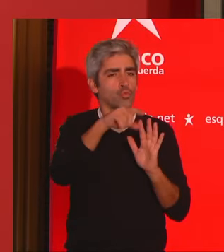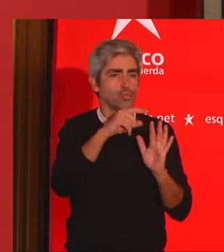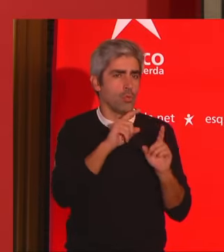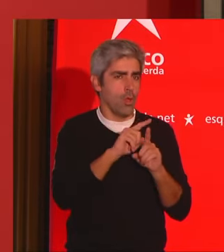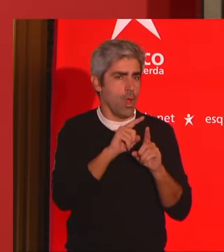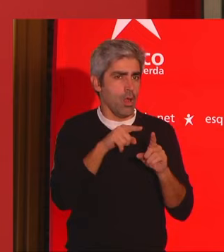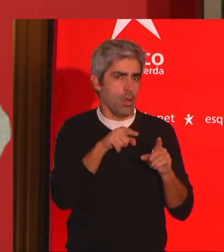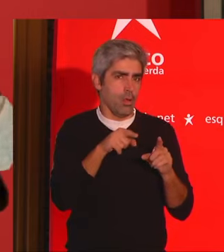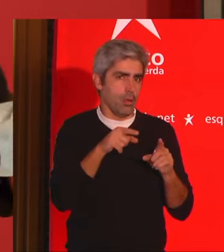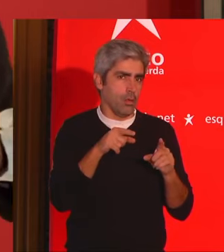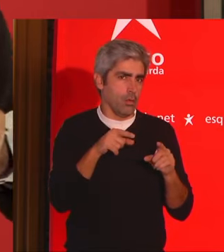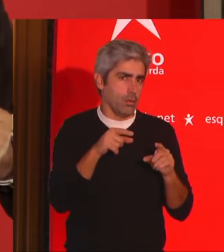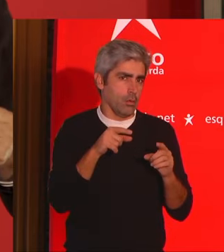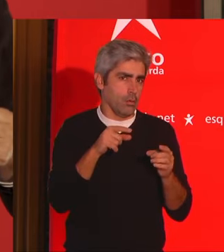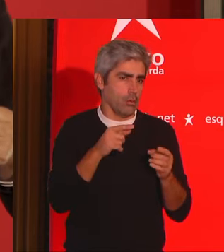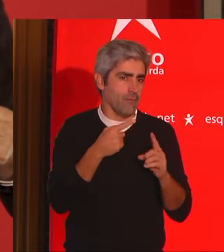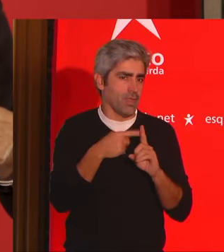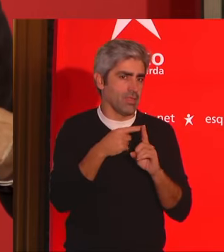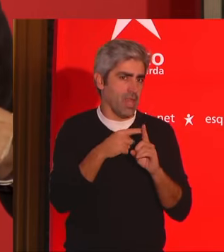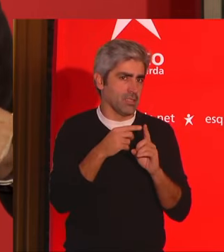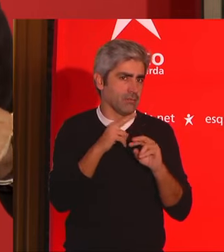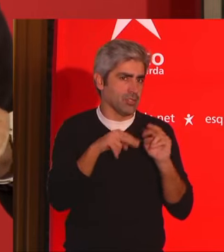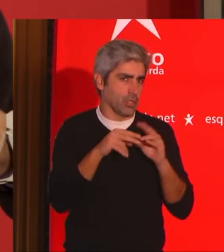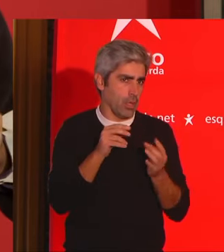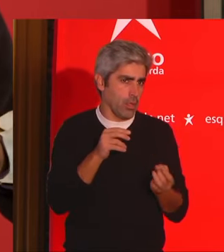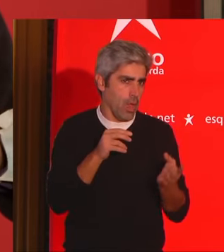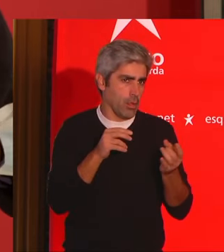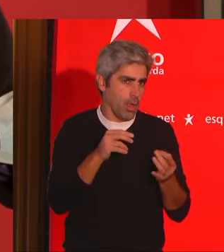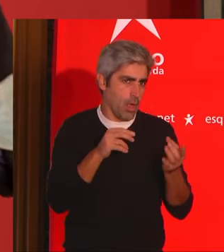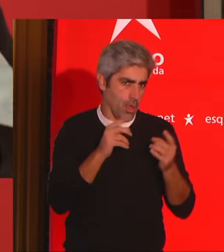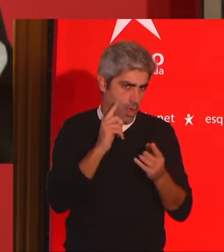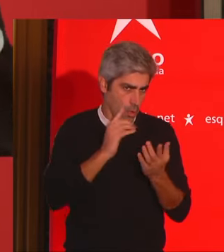permitem esses benefícios fiscais.